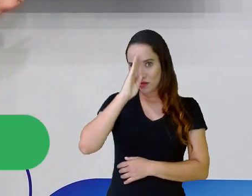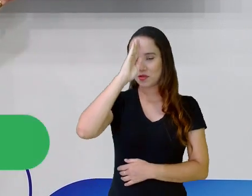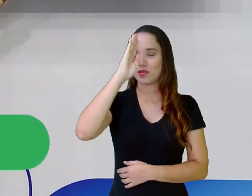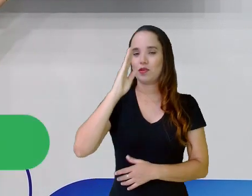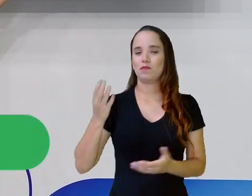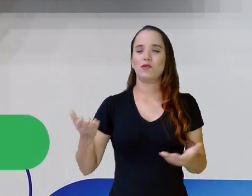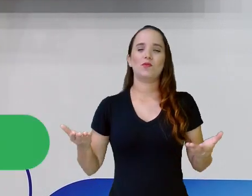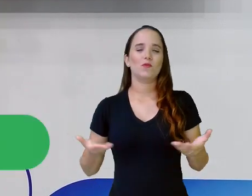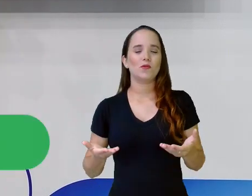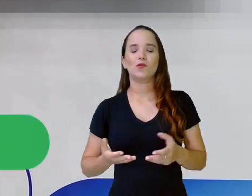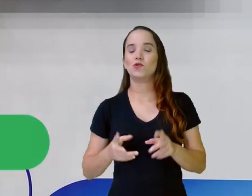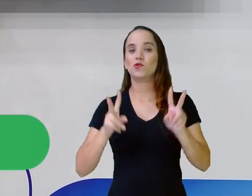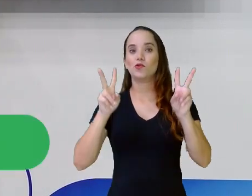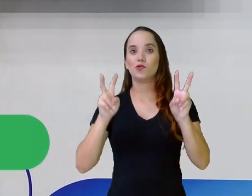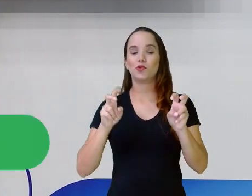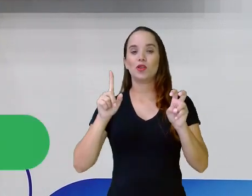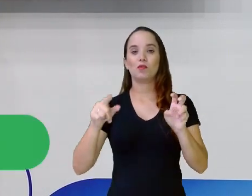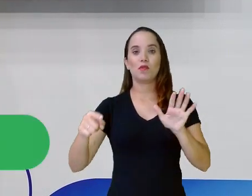vai falar sobre